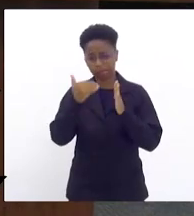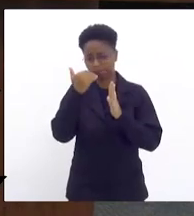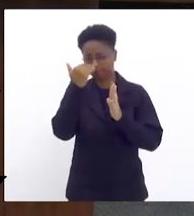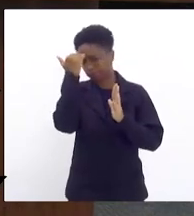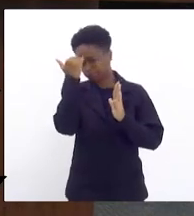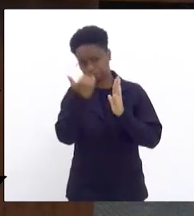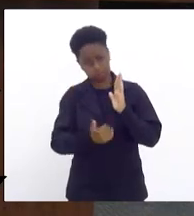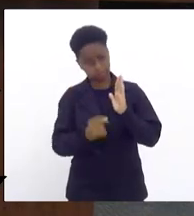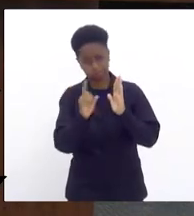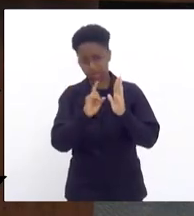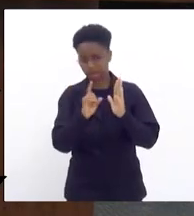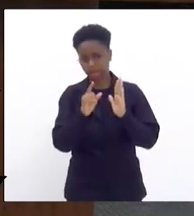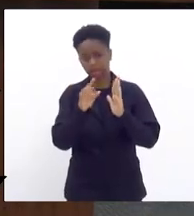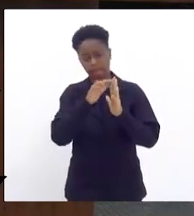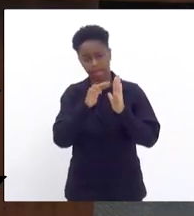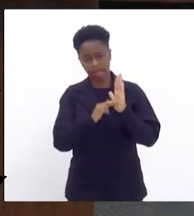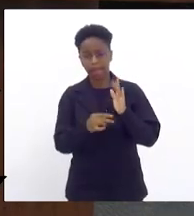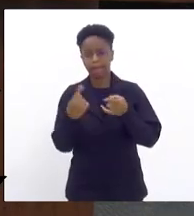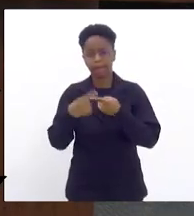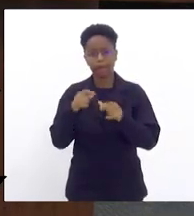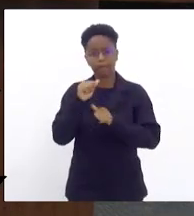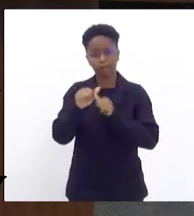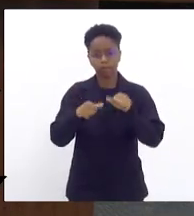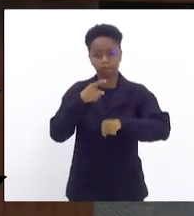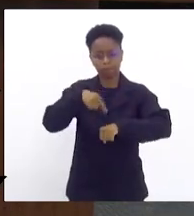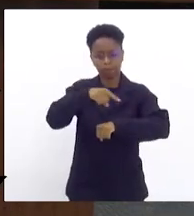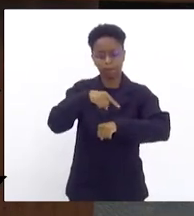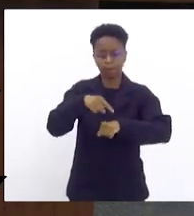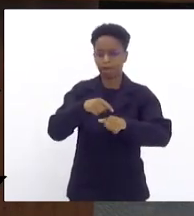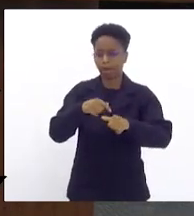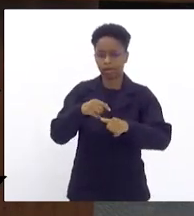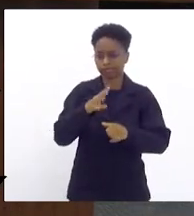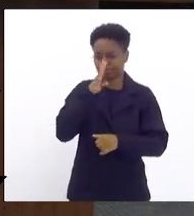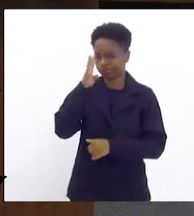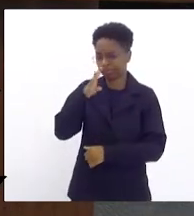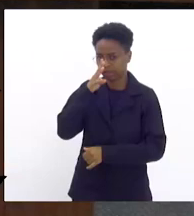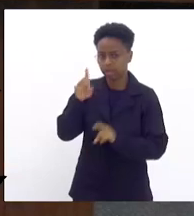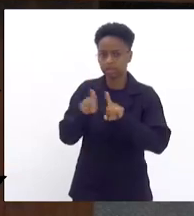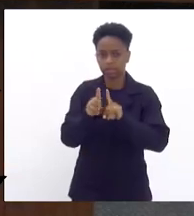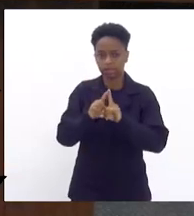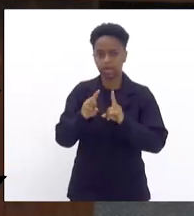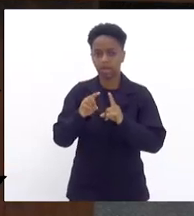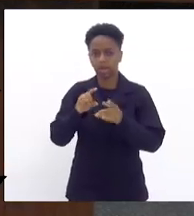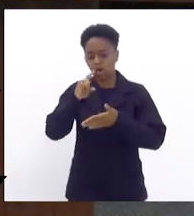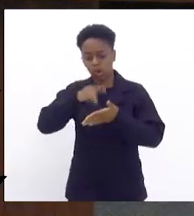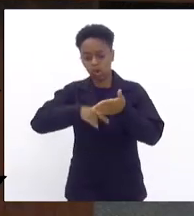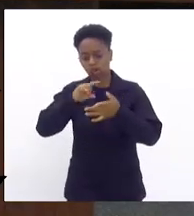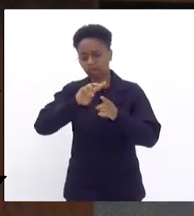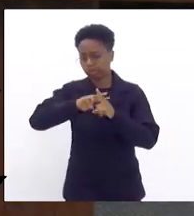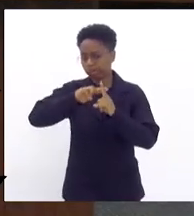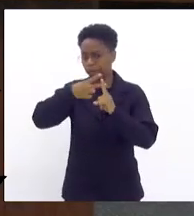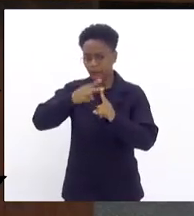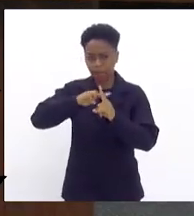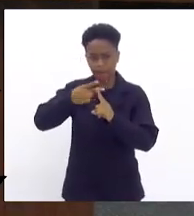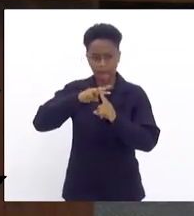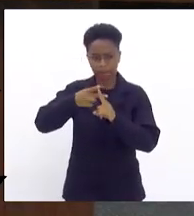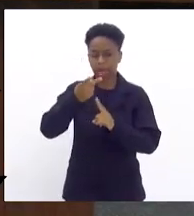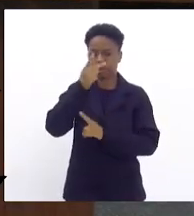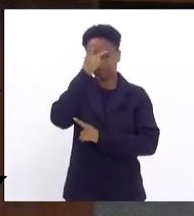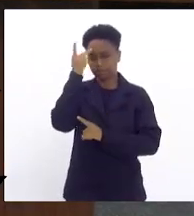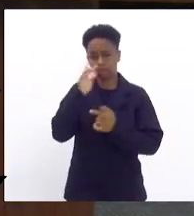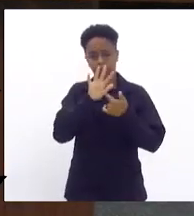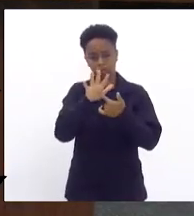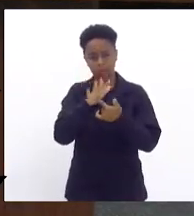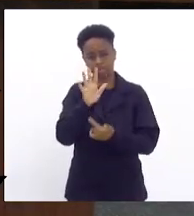de troca de hidrômetros e devidas, né, de aumento de conta de luz, todas essas problemáticas que as pessoas trouxeram aqui. Só que a